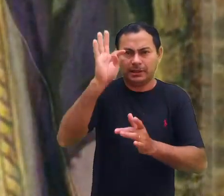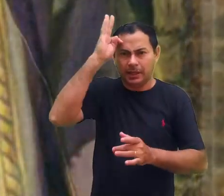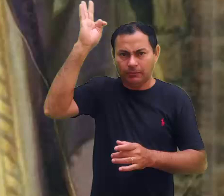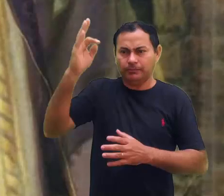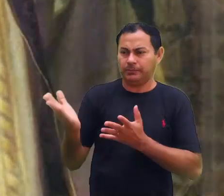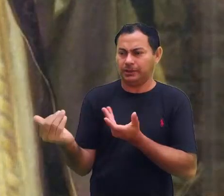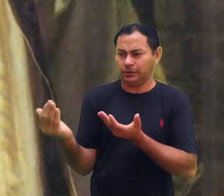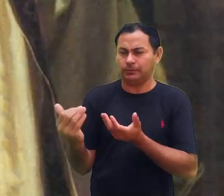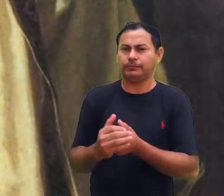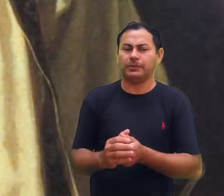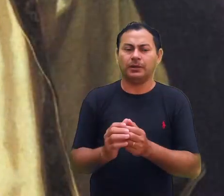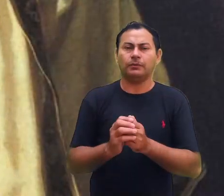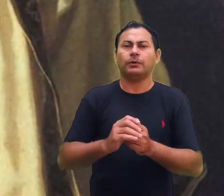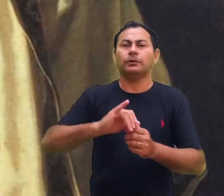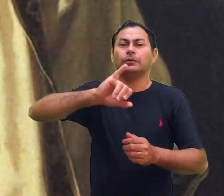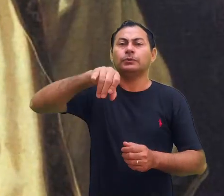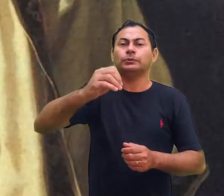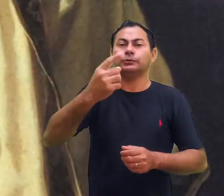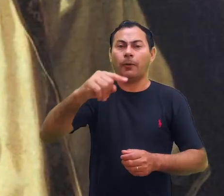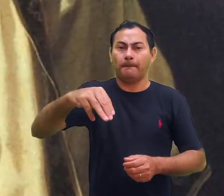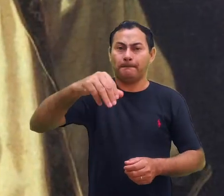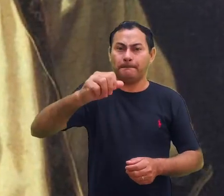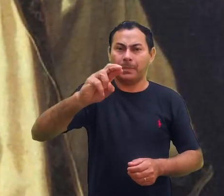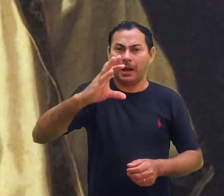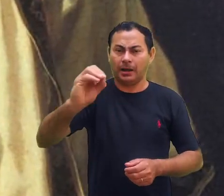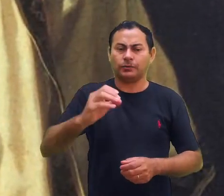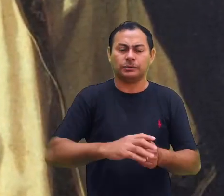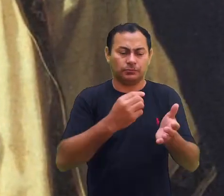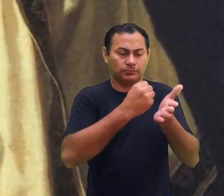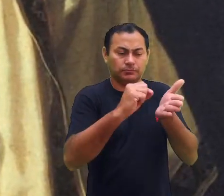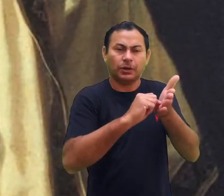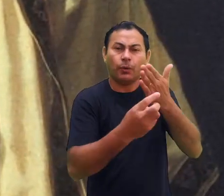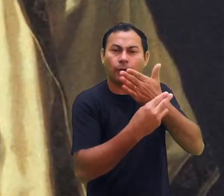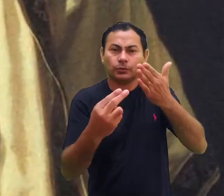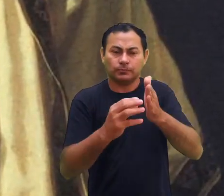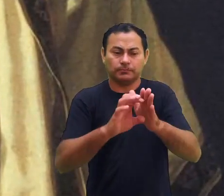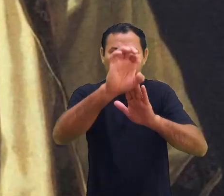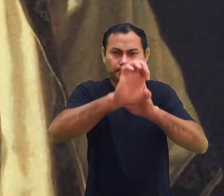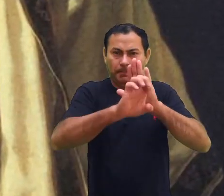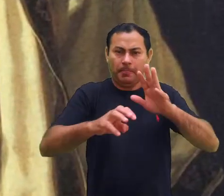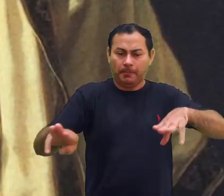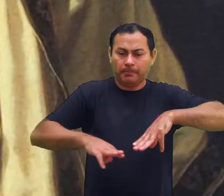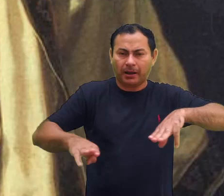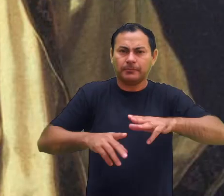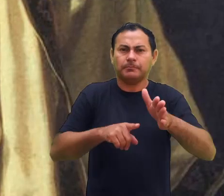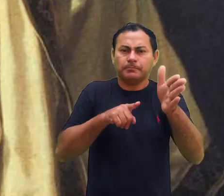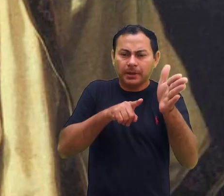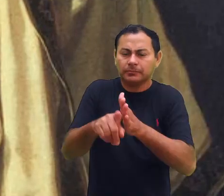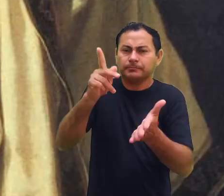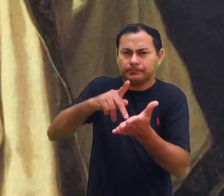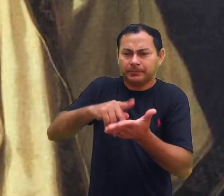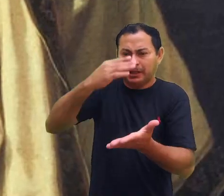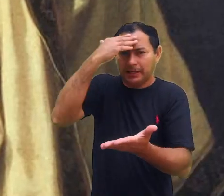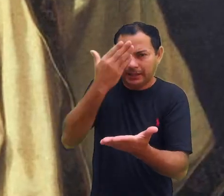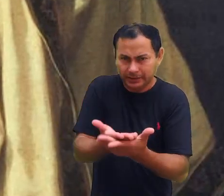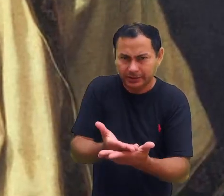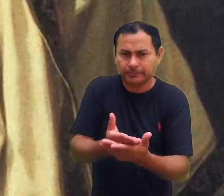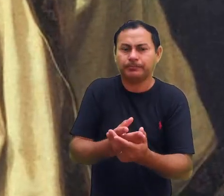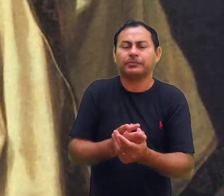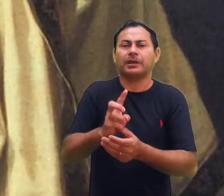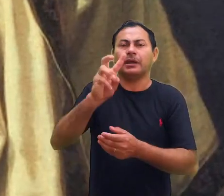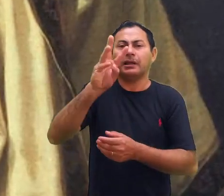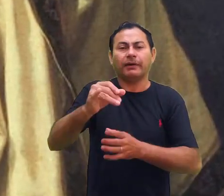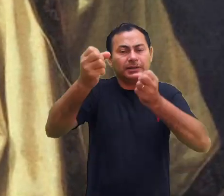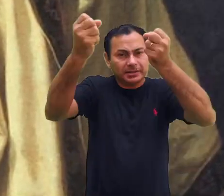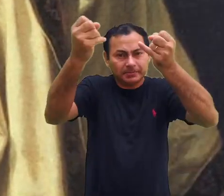esse teólogo, este jovem foi João Marcos, o autor do Evangelho de Marcos. E se você lhe perguntar se ele realmente acredita nisso,